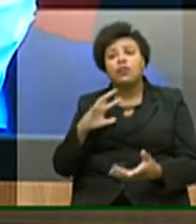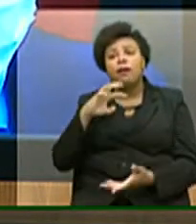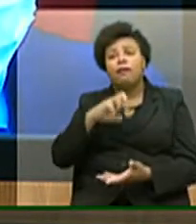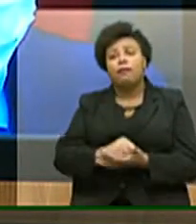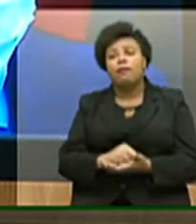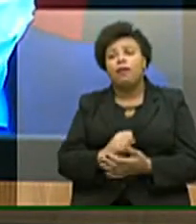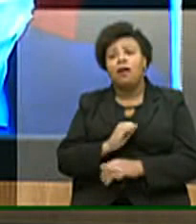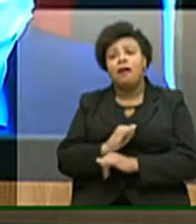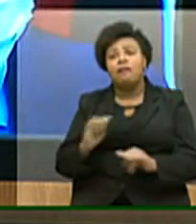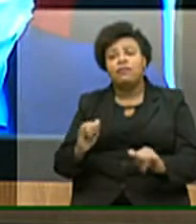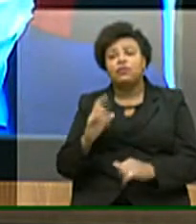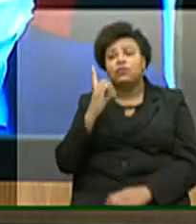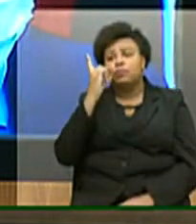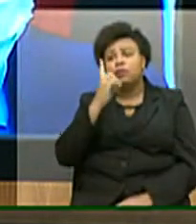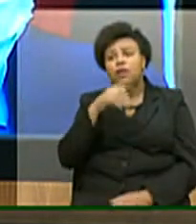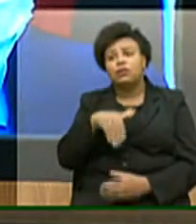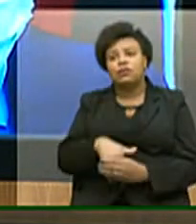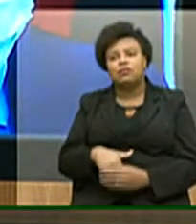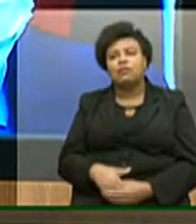o deputado Vilmar Lourenço.